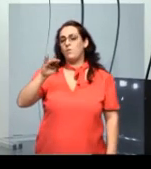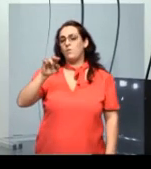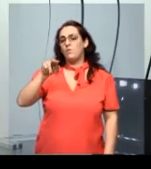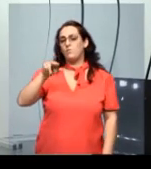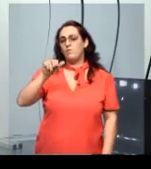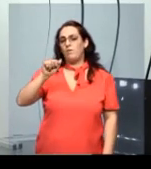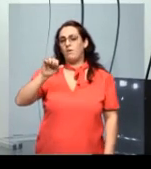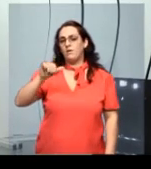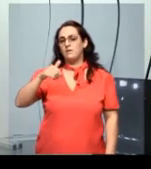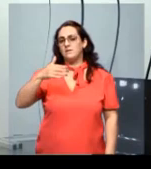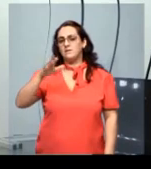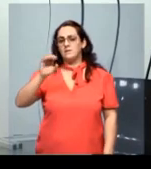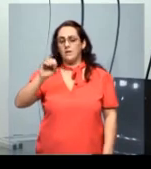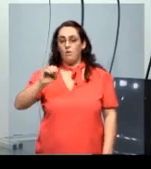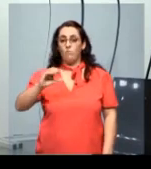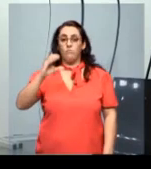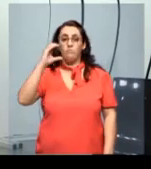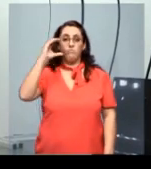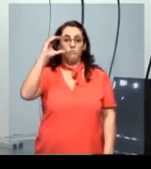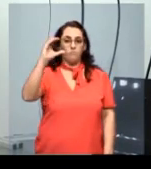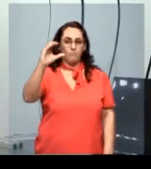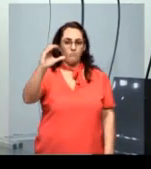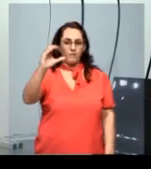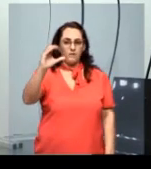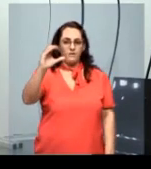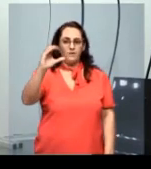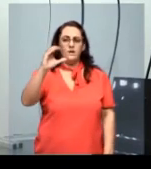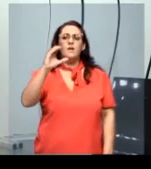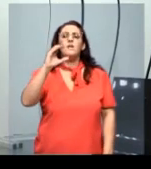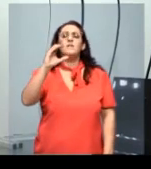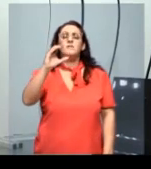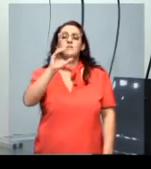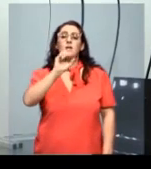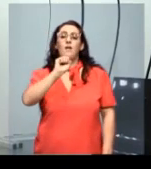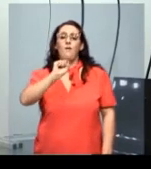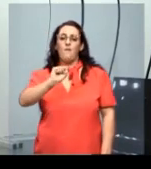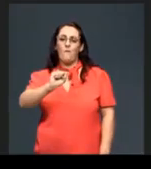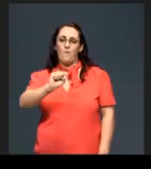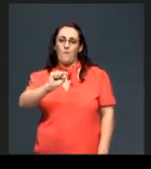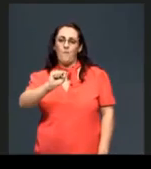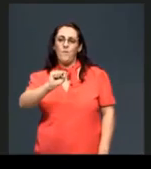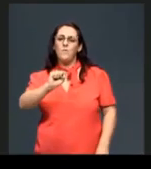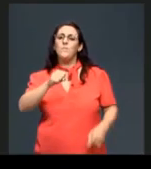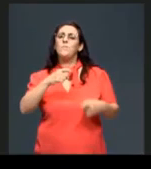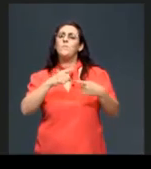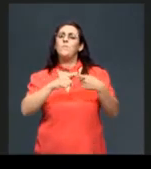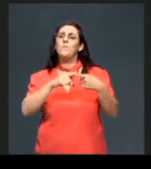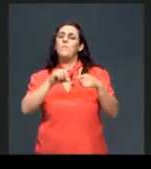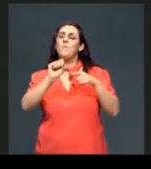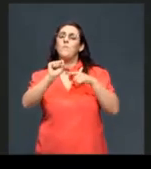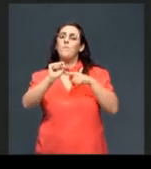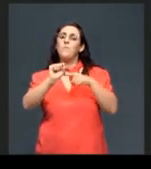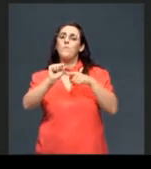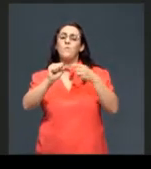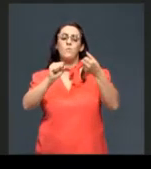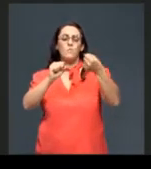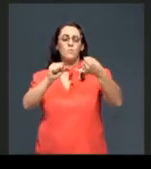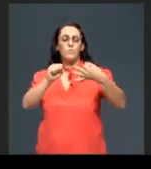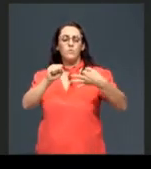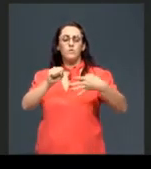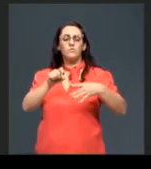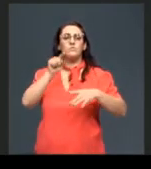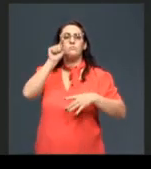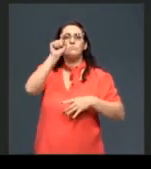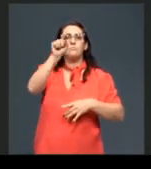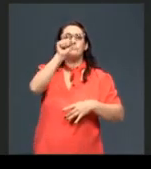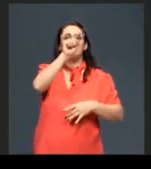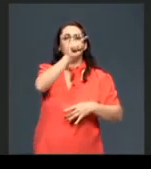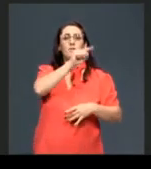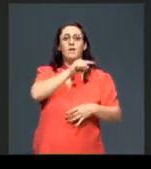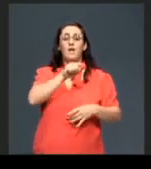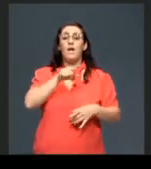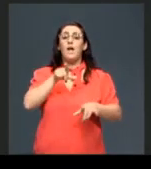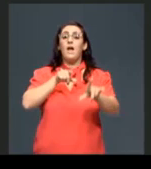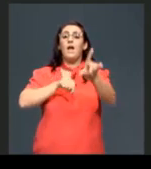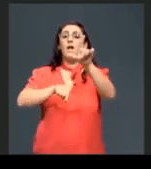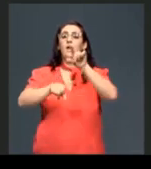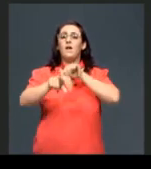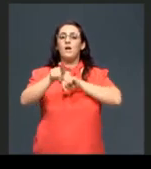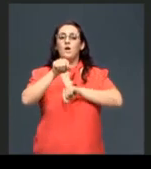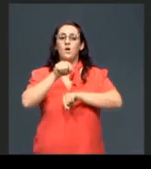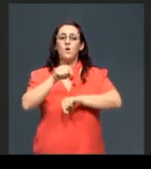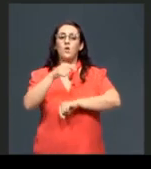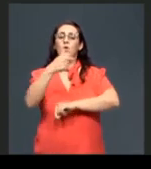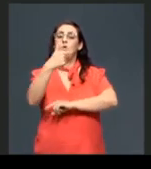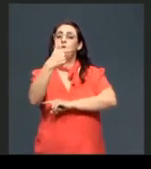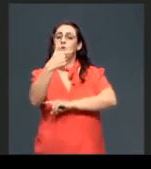quantos pontos? Uma combinação de 8 pontos, onde eu vou escolher 2 pontos para fazer o meu